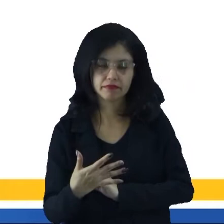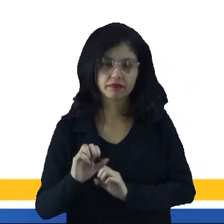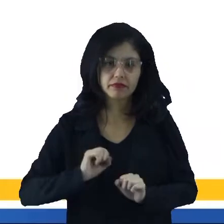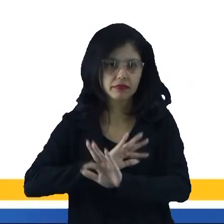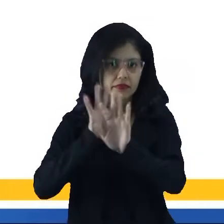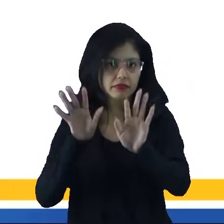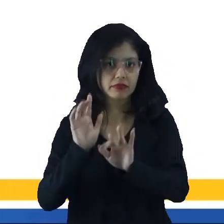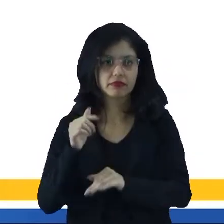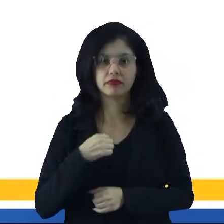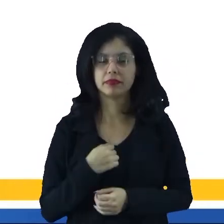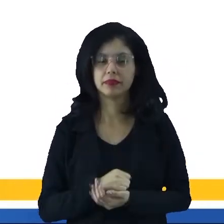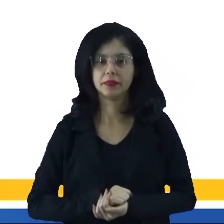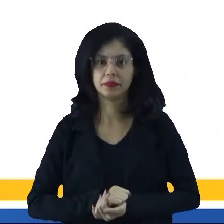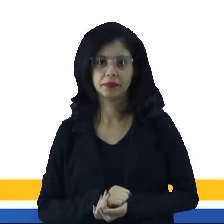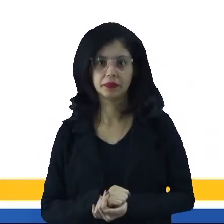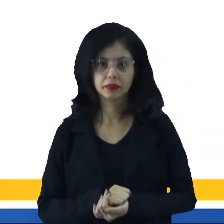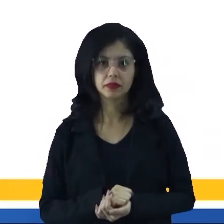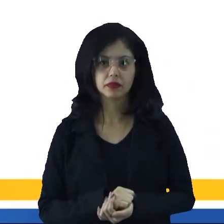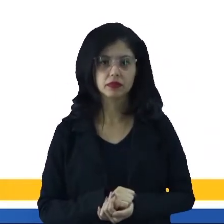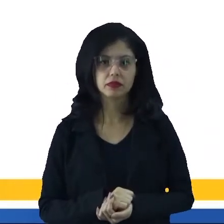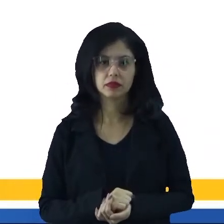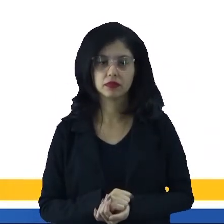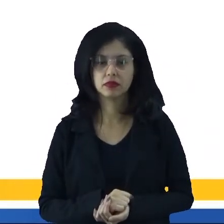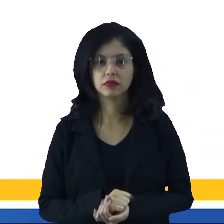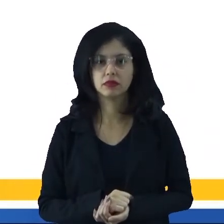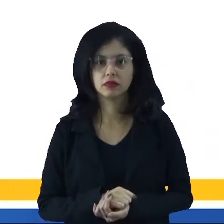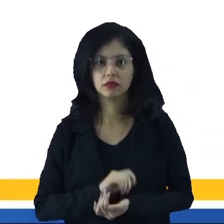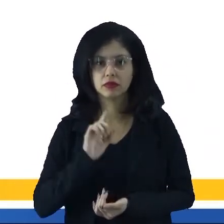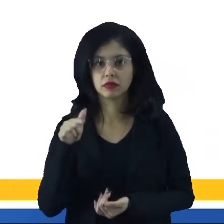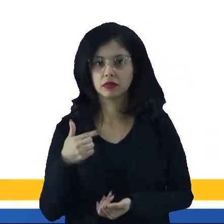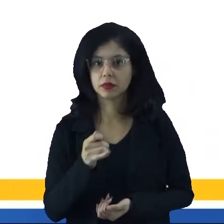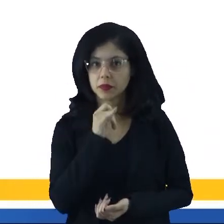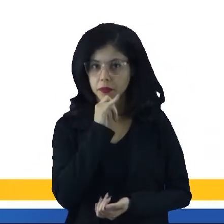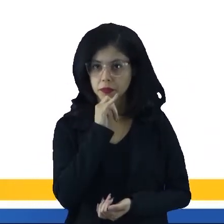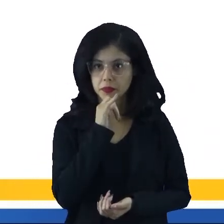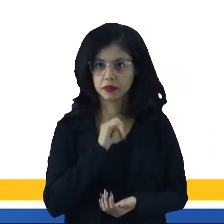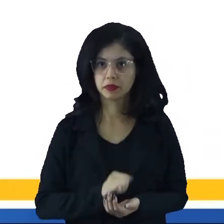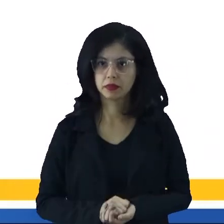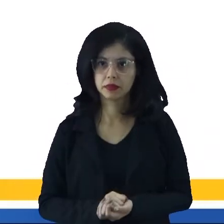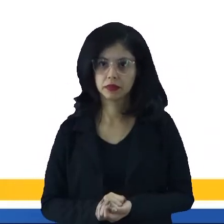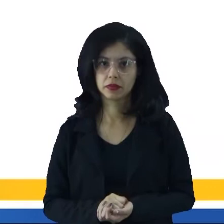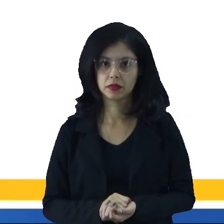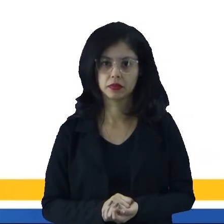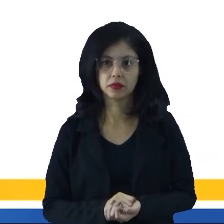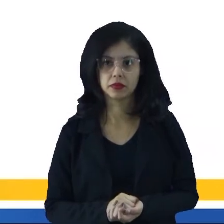claro para nós, tá bom? Vamos para o próximo exemplo então.